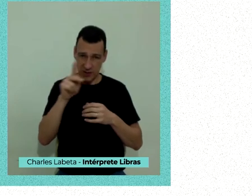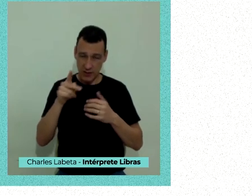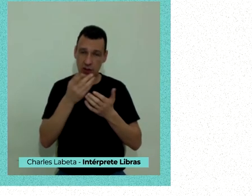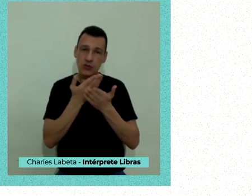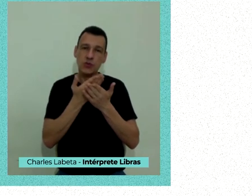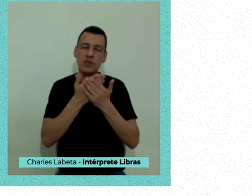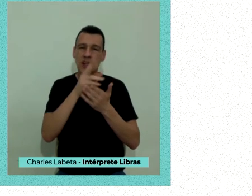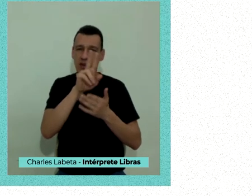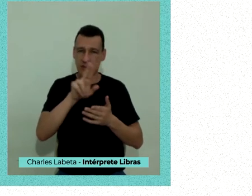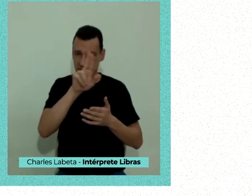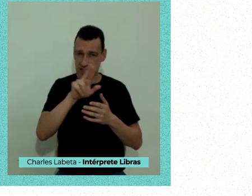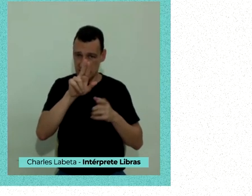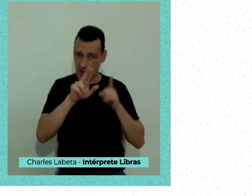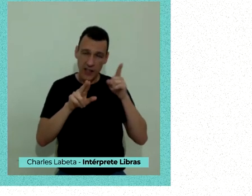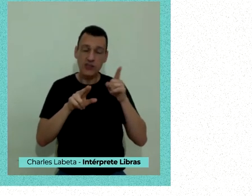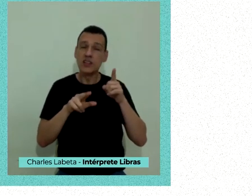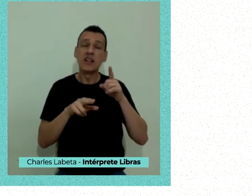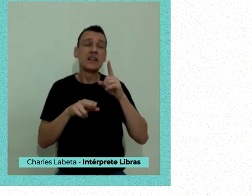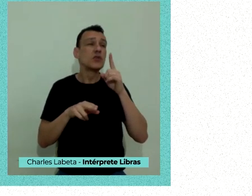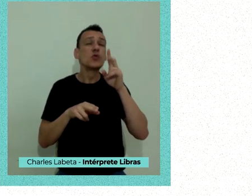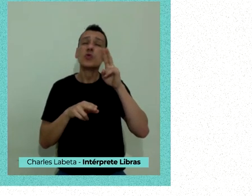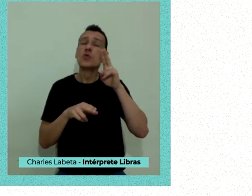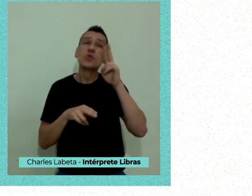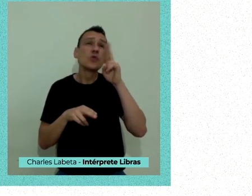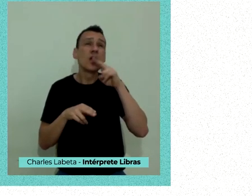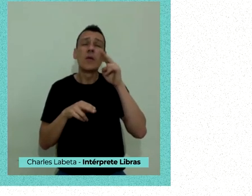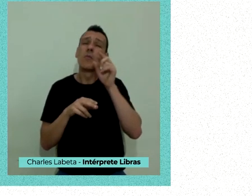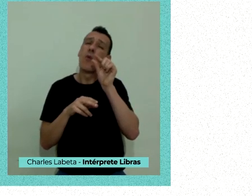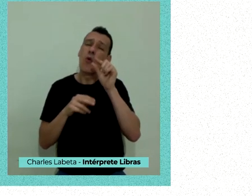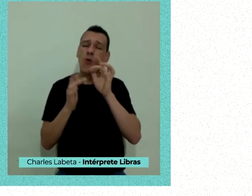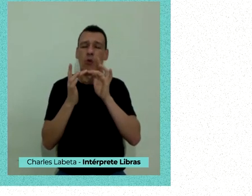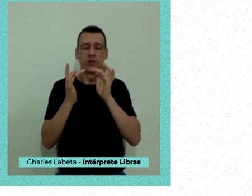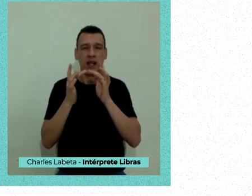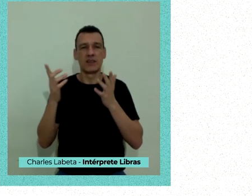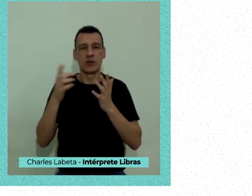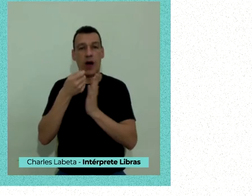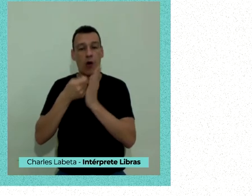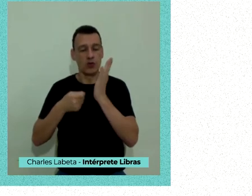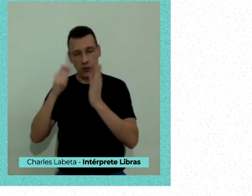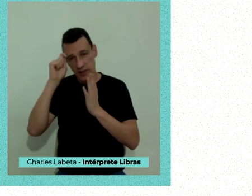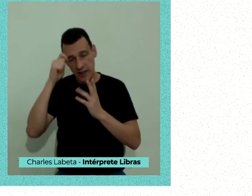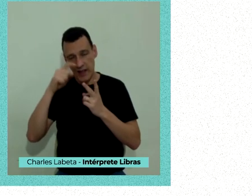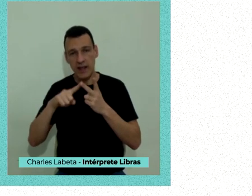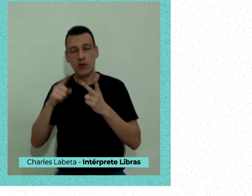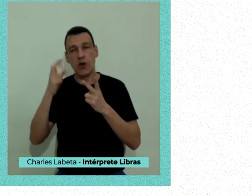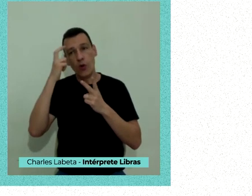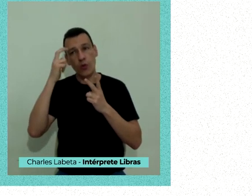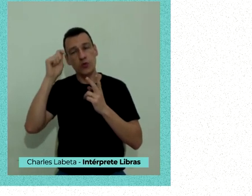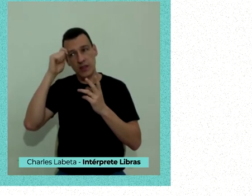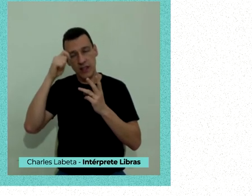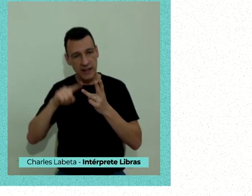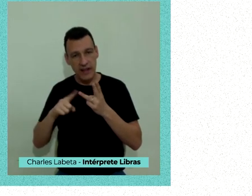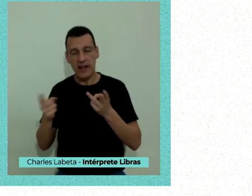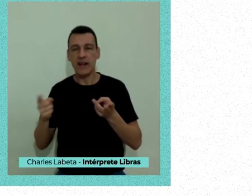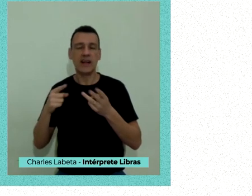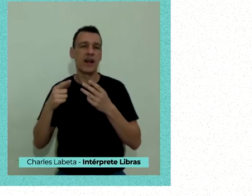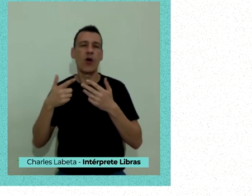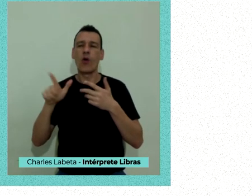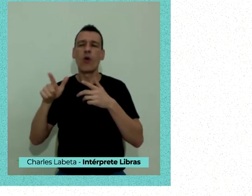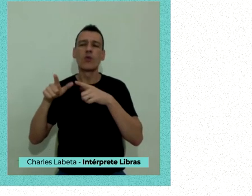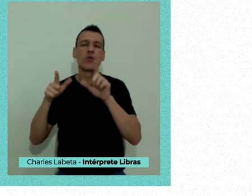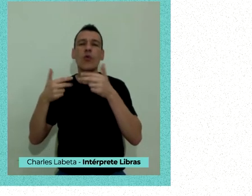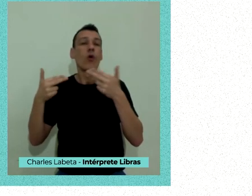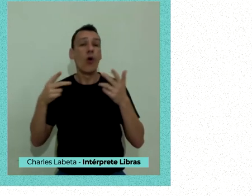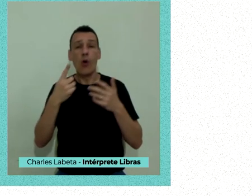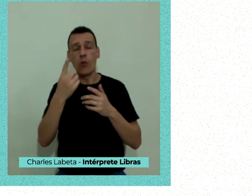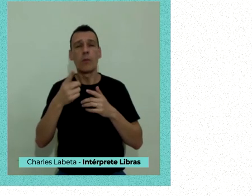negros, com autoras negras, com intelectuais, ou mesmo uma disciplina ou um semestre